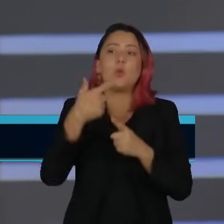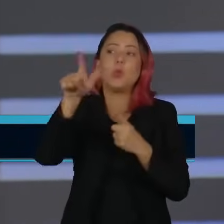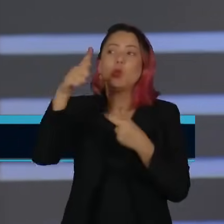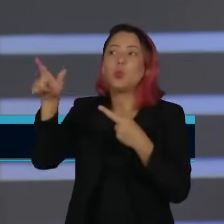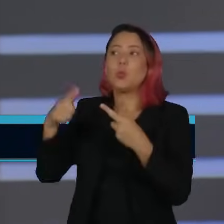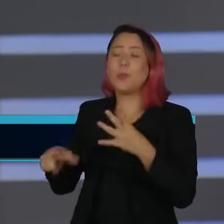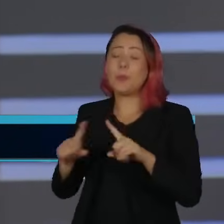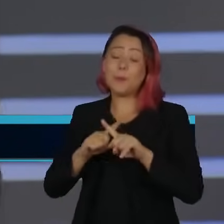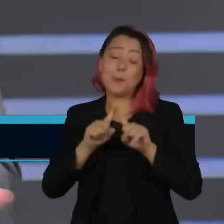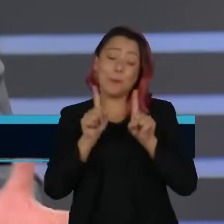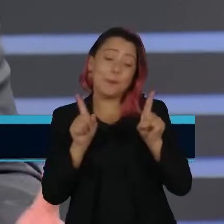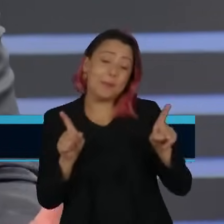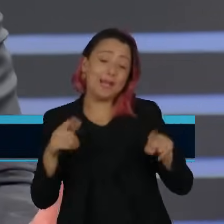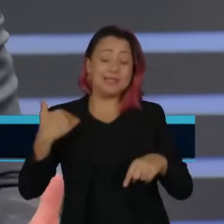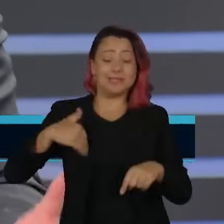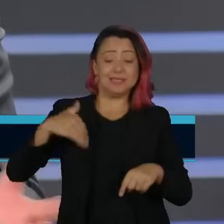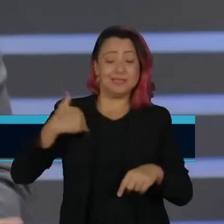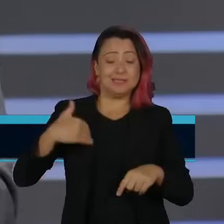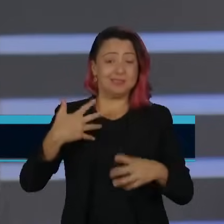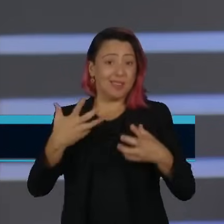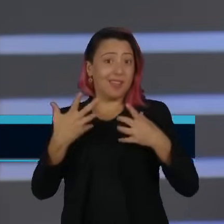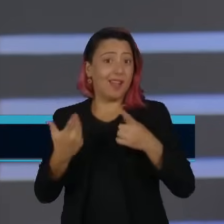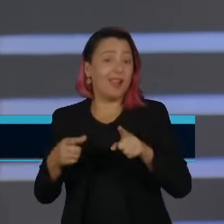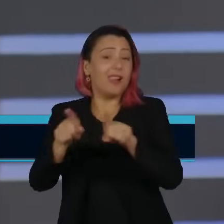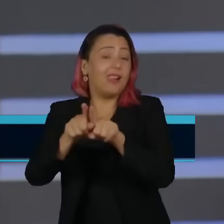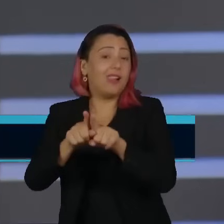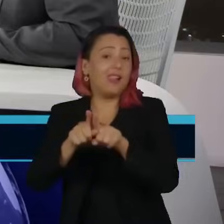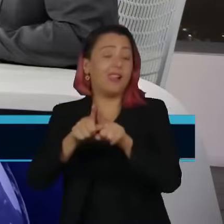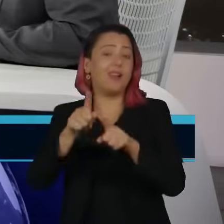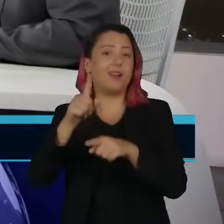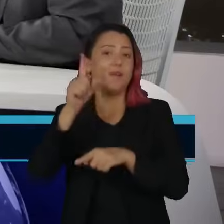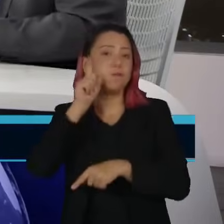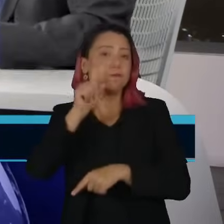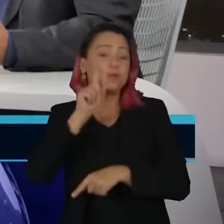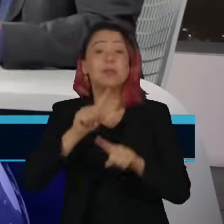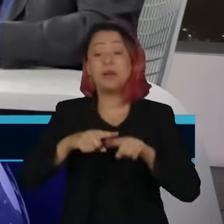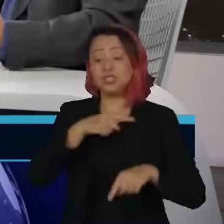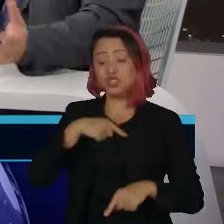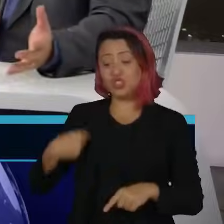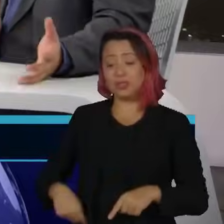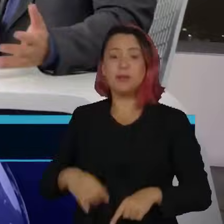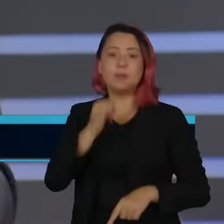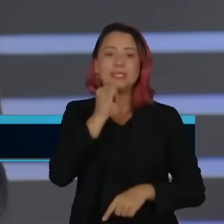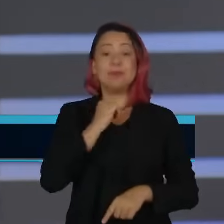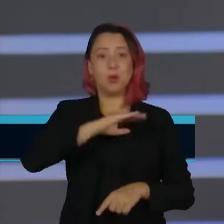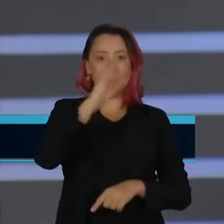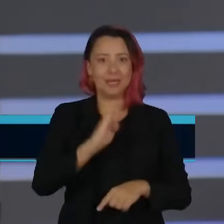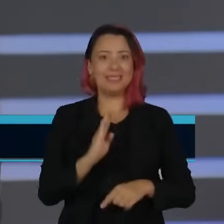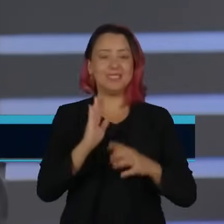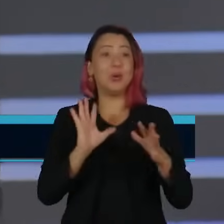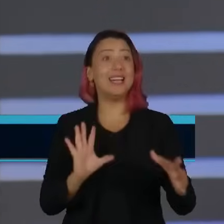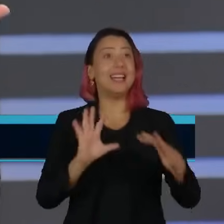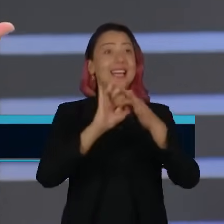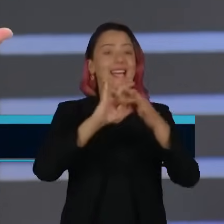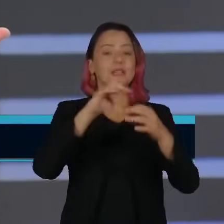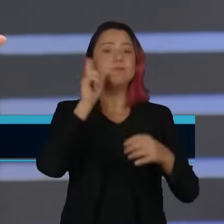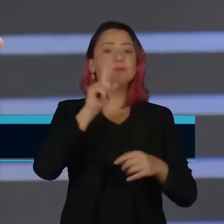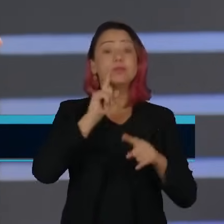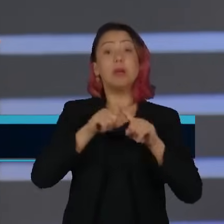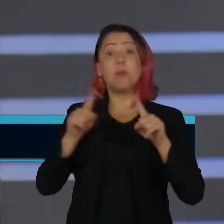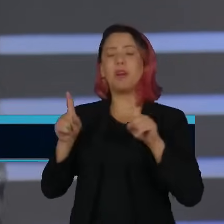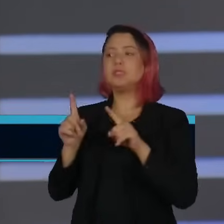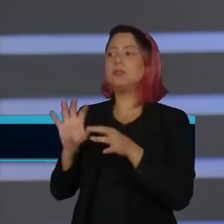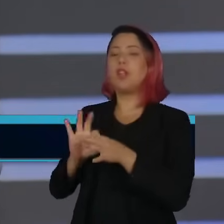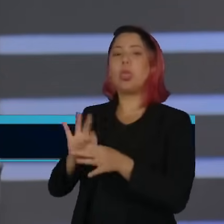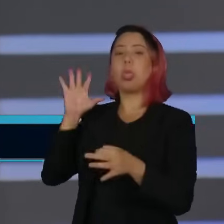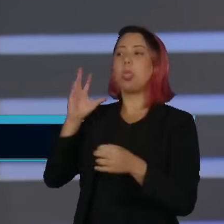à Argentina estreitar foco com os Estados Unidos esquecendo da China. Seria a mesma coisa que o Brasil, estreita foco nos Estados Unidos, esquecer da China, que é o que aconteceu na